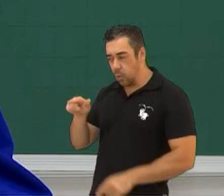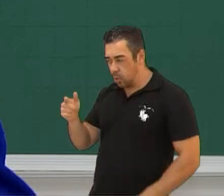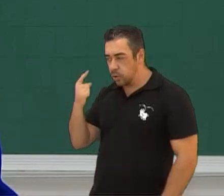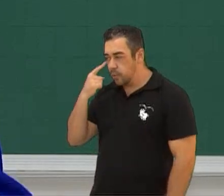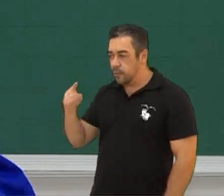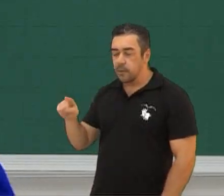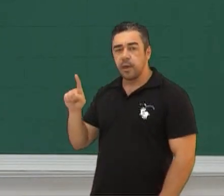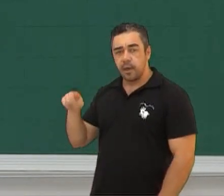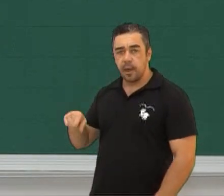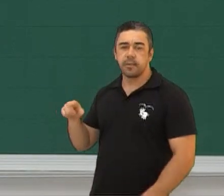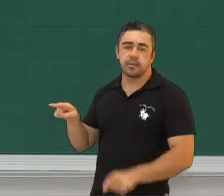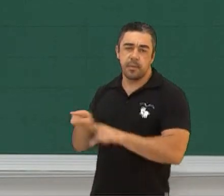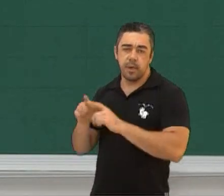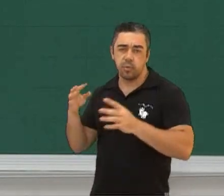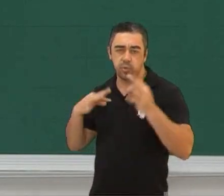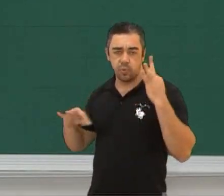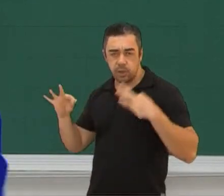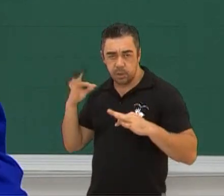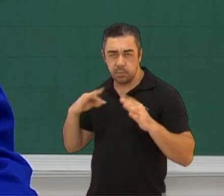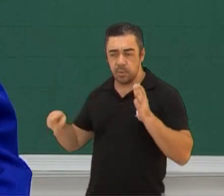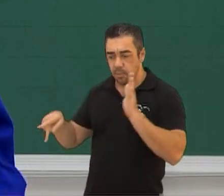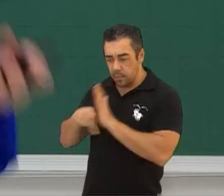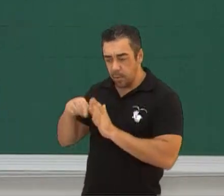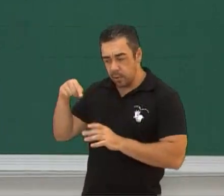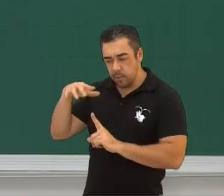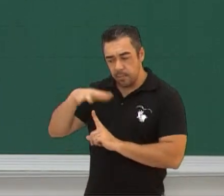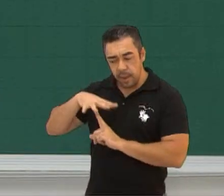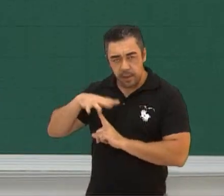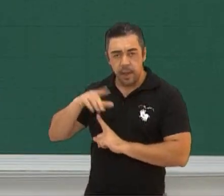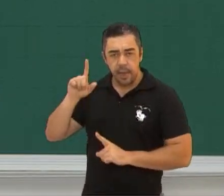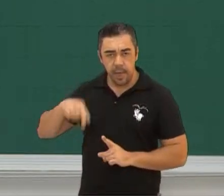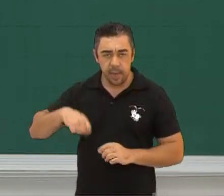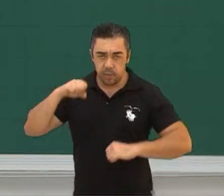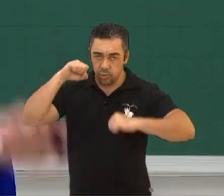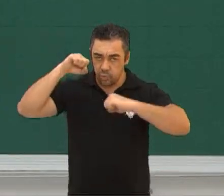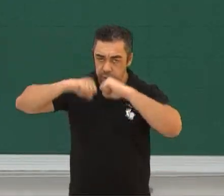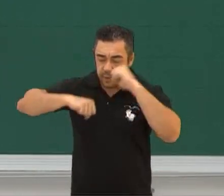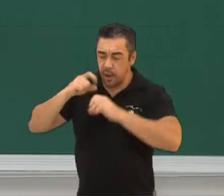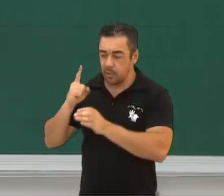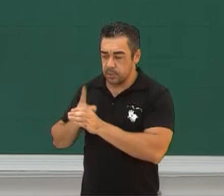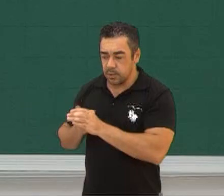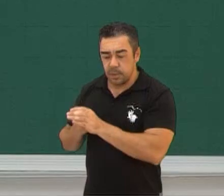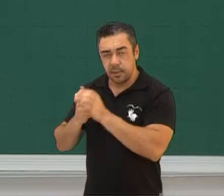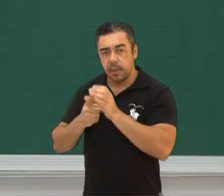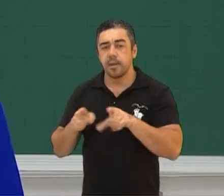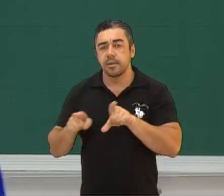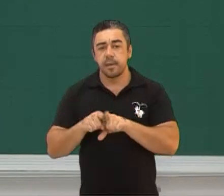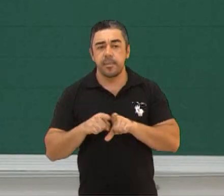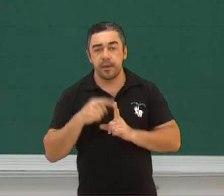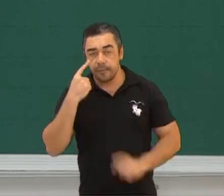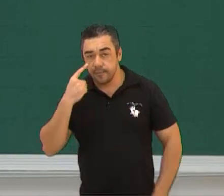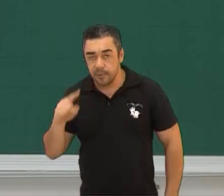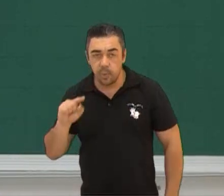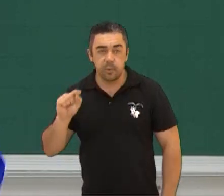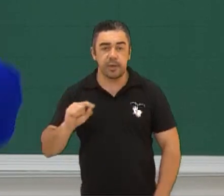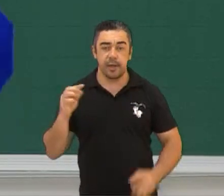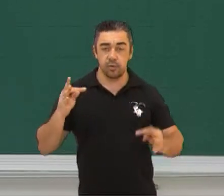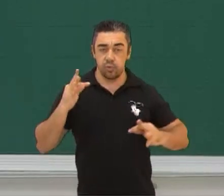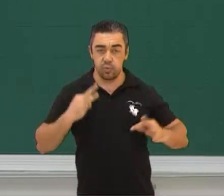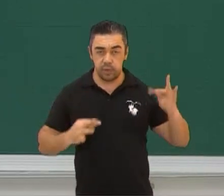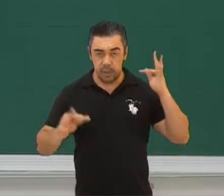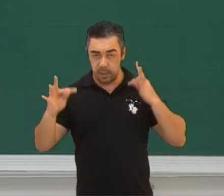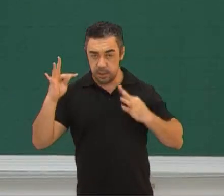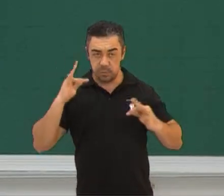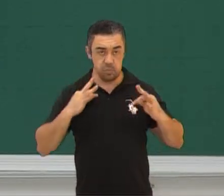frisar o aspecto turístico do nosso estado, né? Correto. Dentro dessa situação industrial e urbana, nós também temos que ressaltar o aspecto turístico,